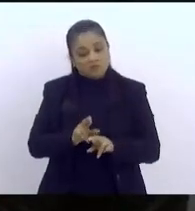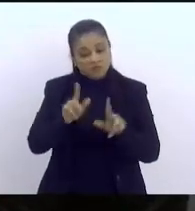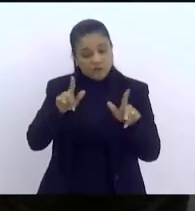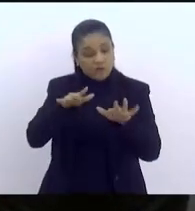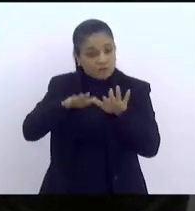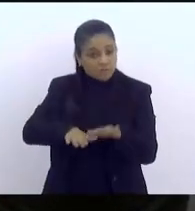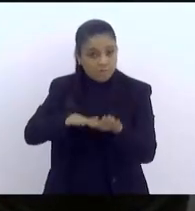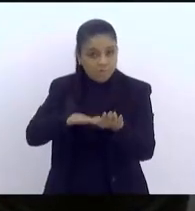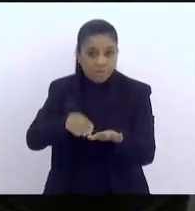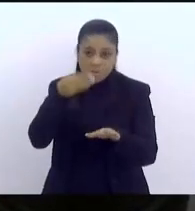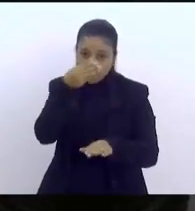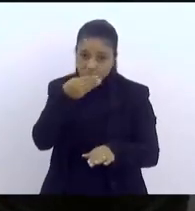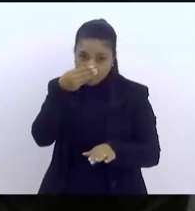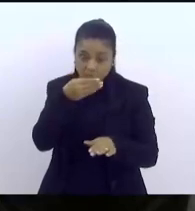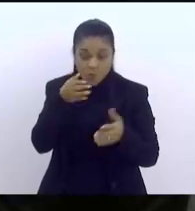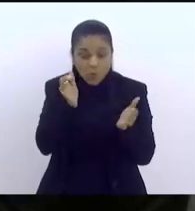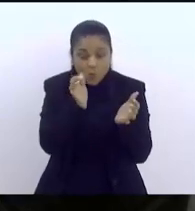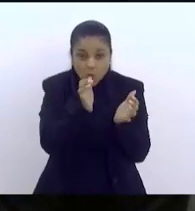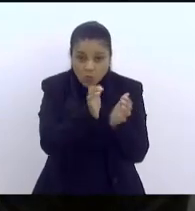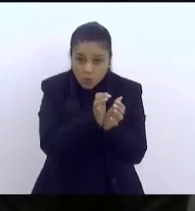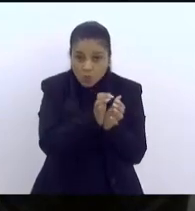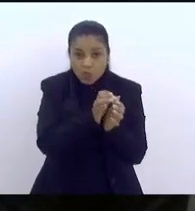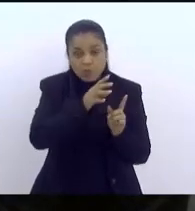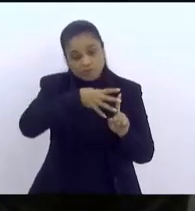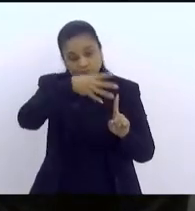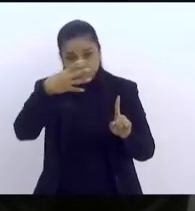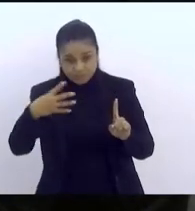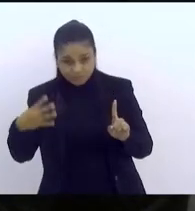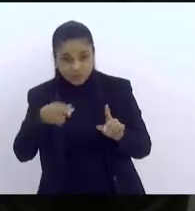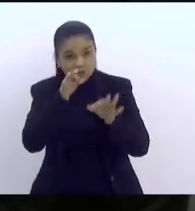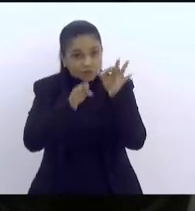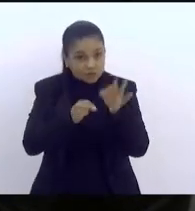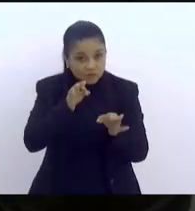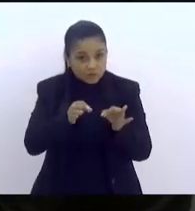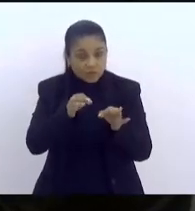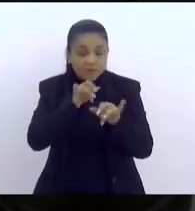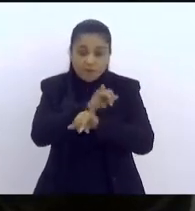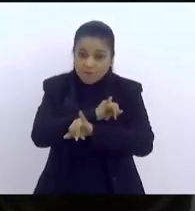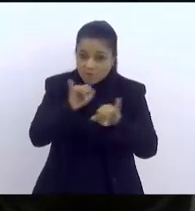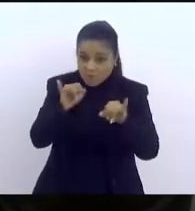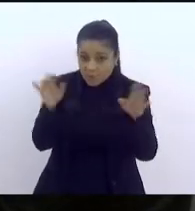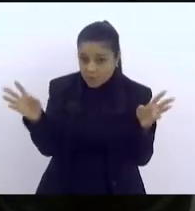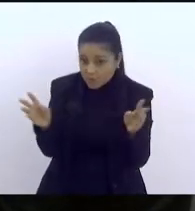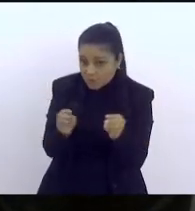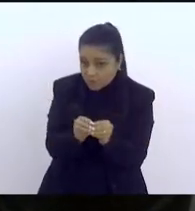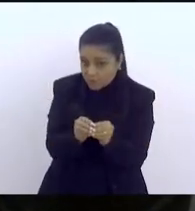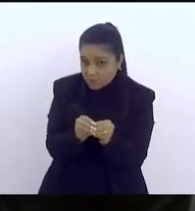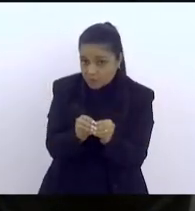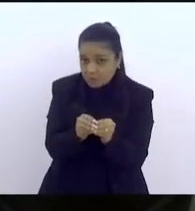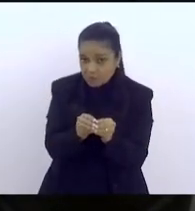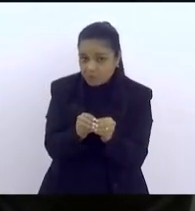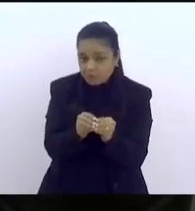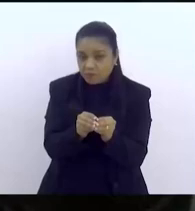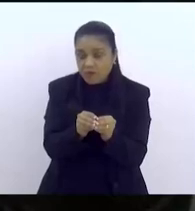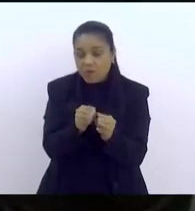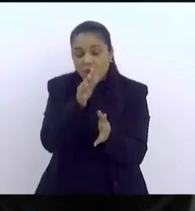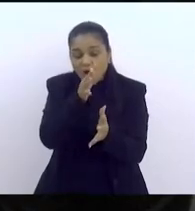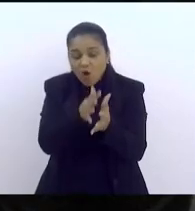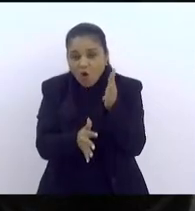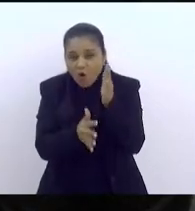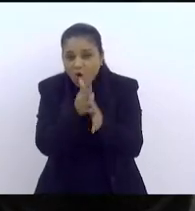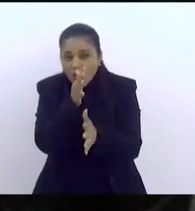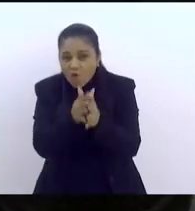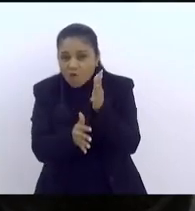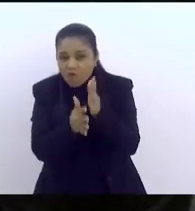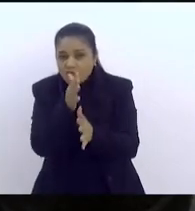a prerrogativa do grupo Arco-Íris. Queria dizer, para terminar, que há uma confusão de